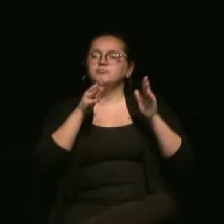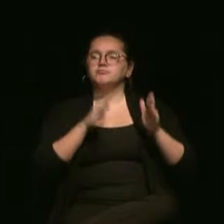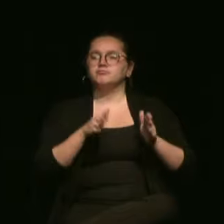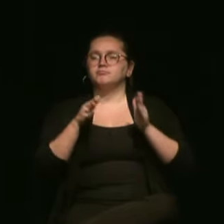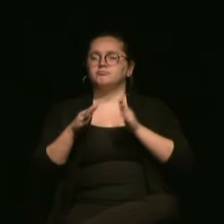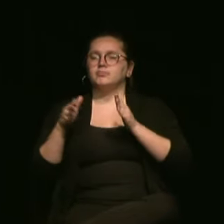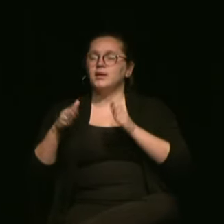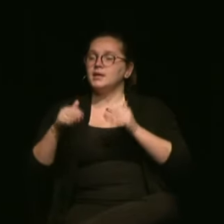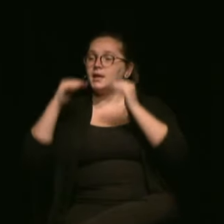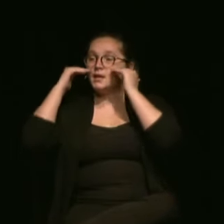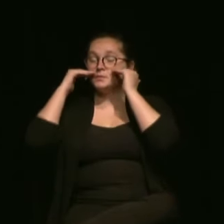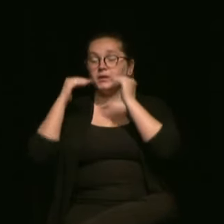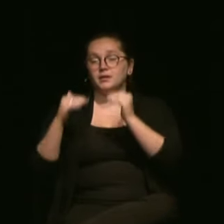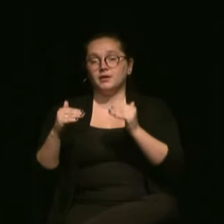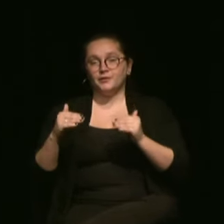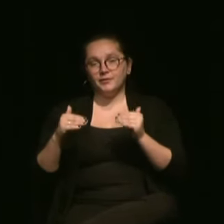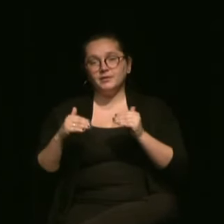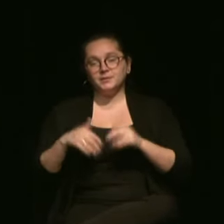mais respeitava